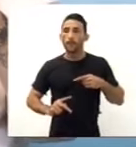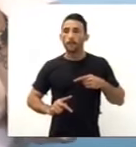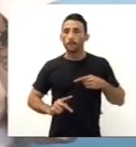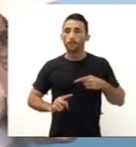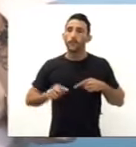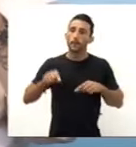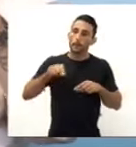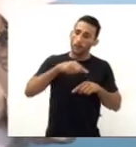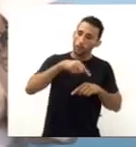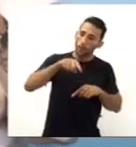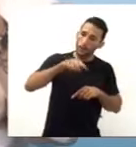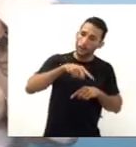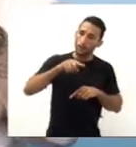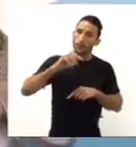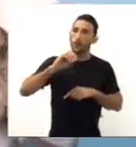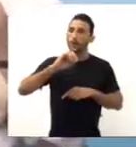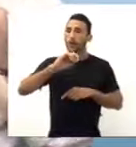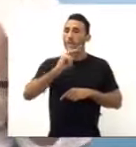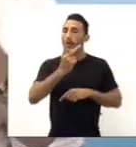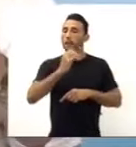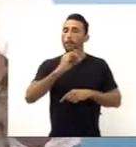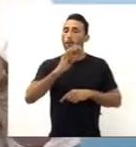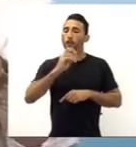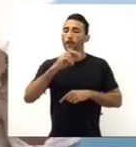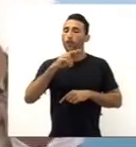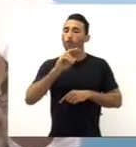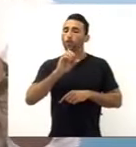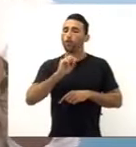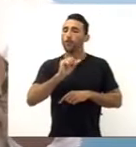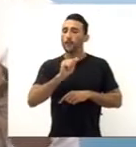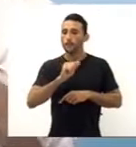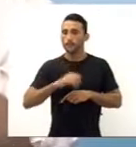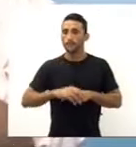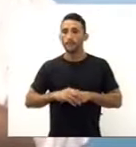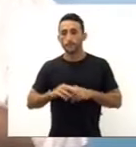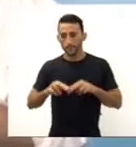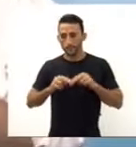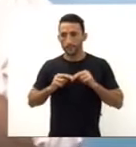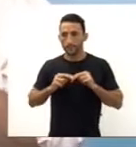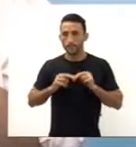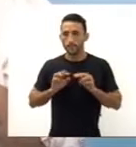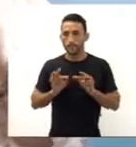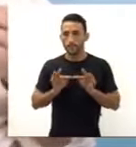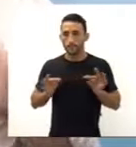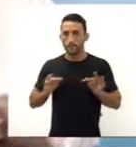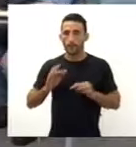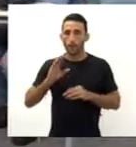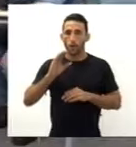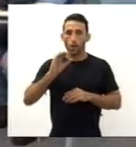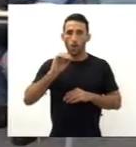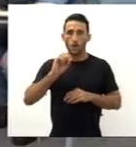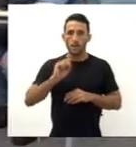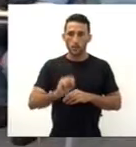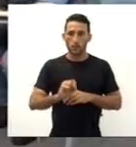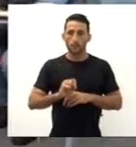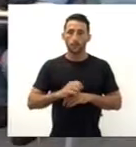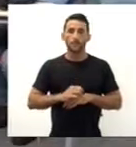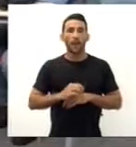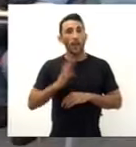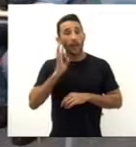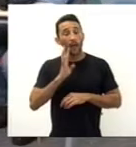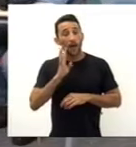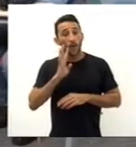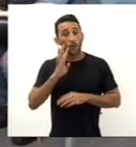sobre hipotenusa. Ok? Então, é isso que nós temos do cosseno. Olha Agora, que bacana, Marcos. Vamos lá.